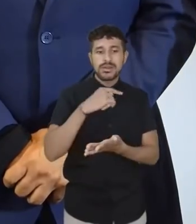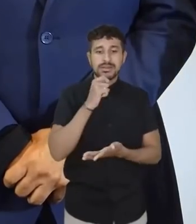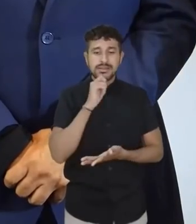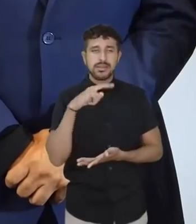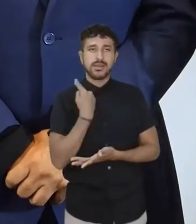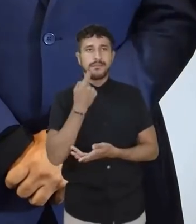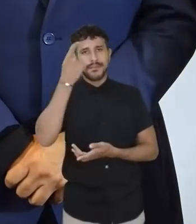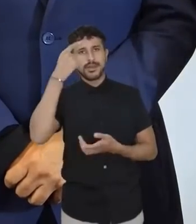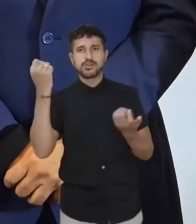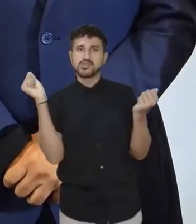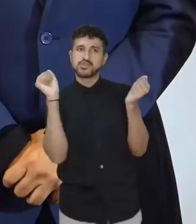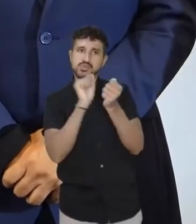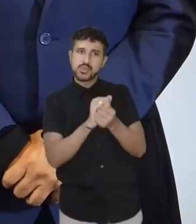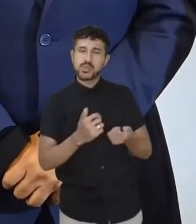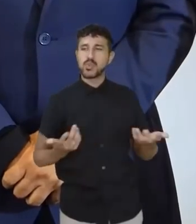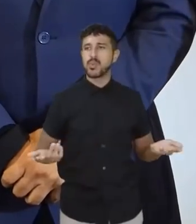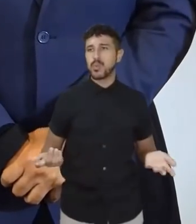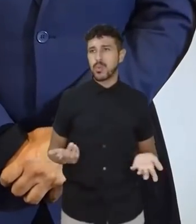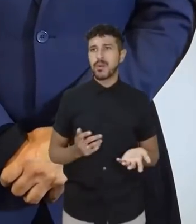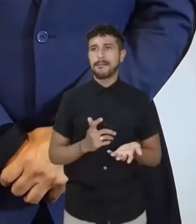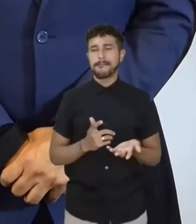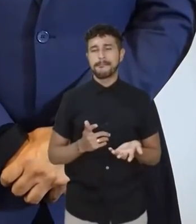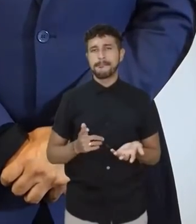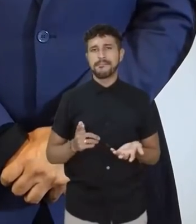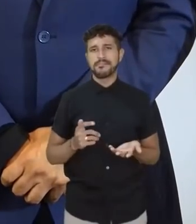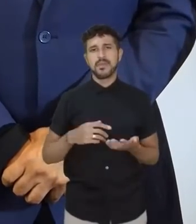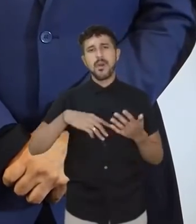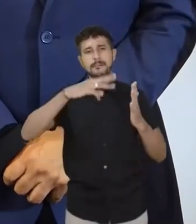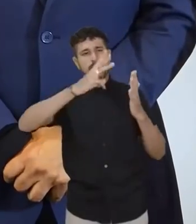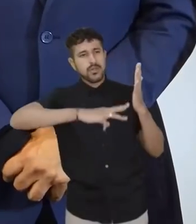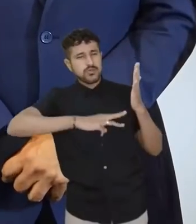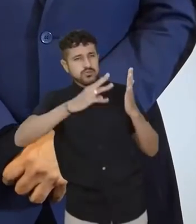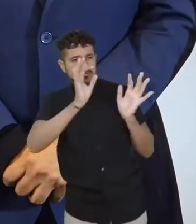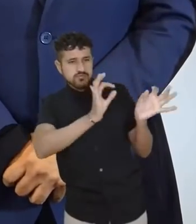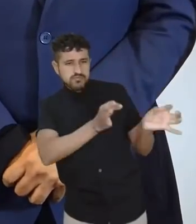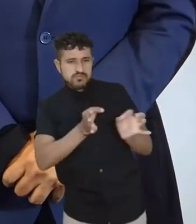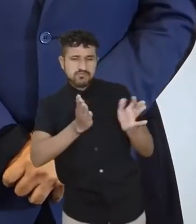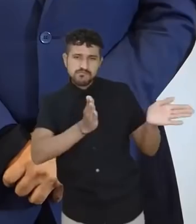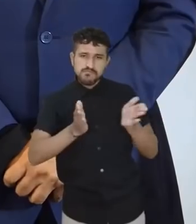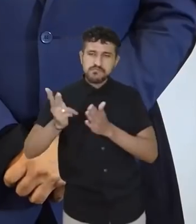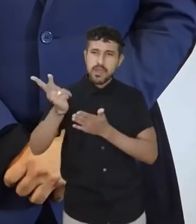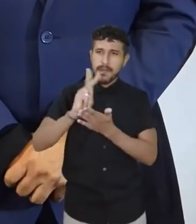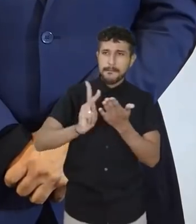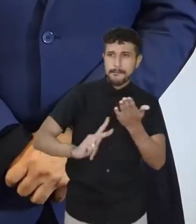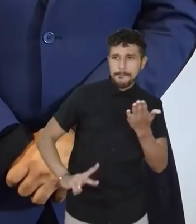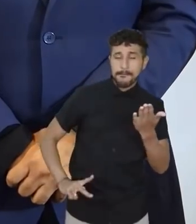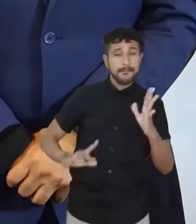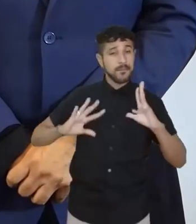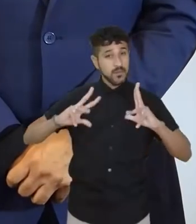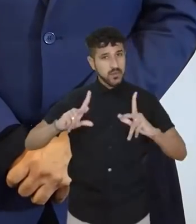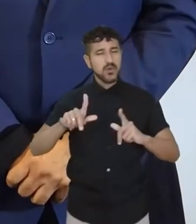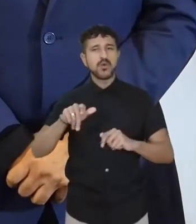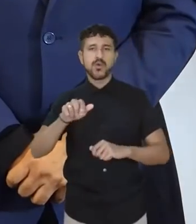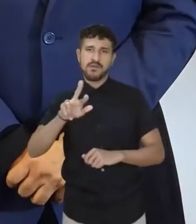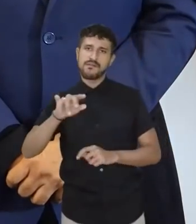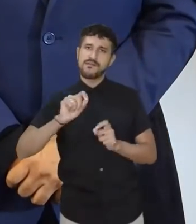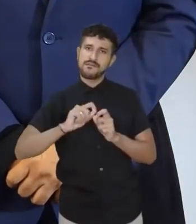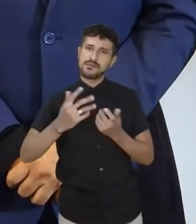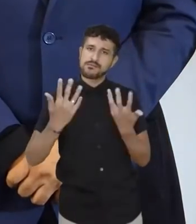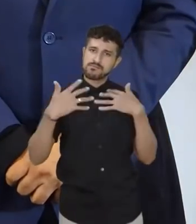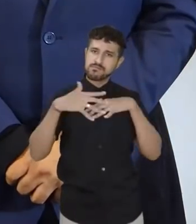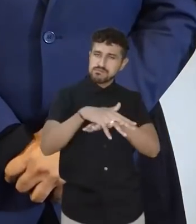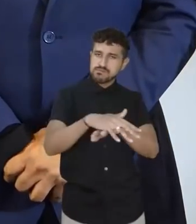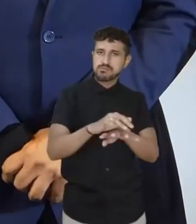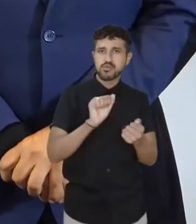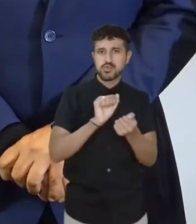né? Pelo menos o método, o planejamento, isso tudo vai ser feito em conjunto. Então,